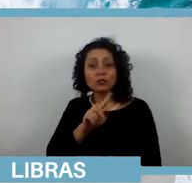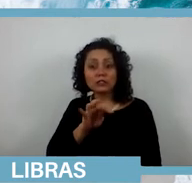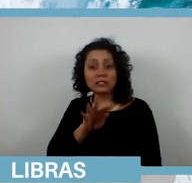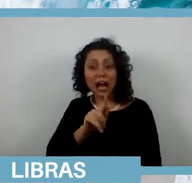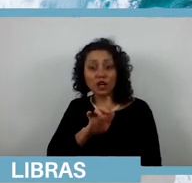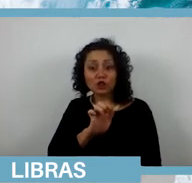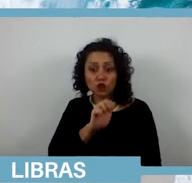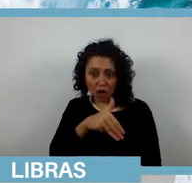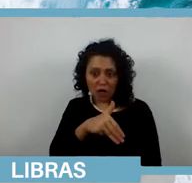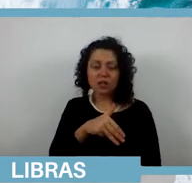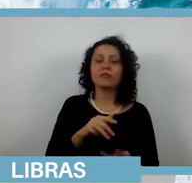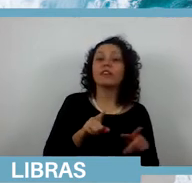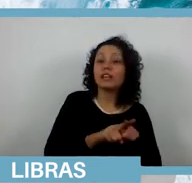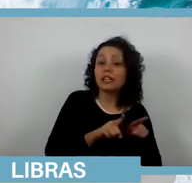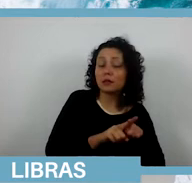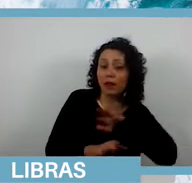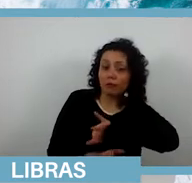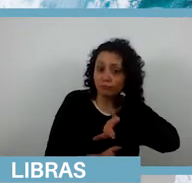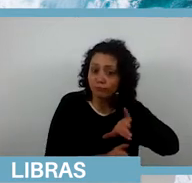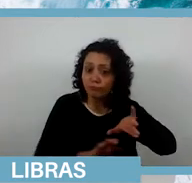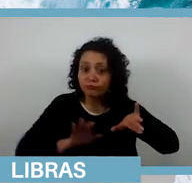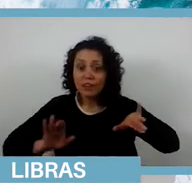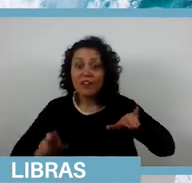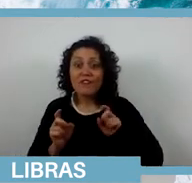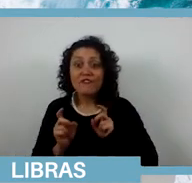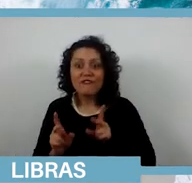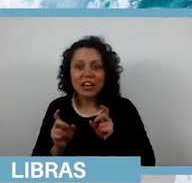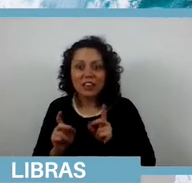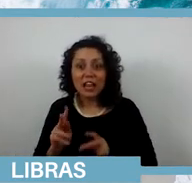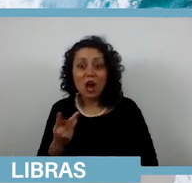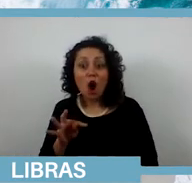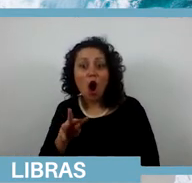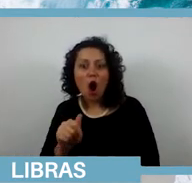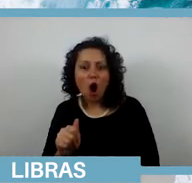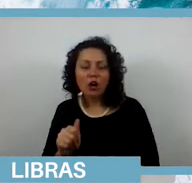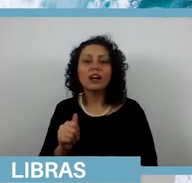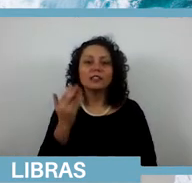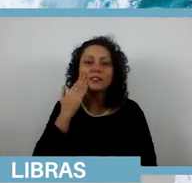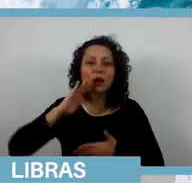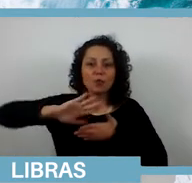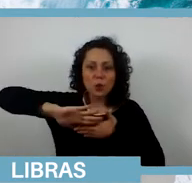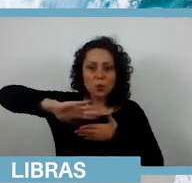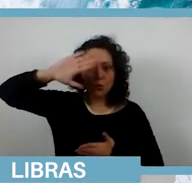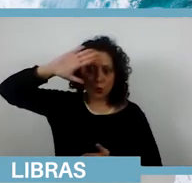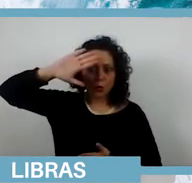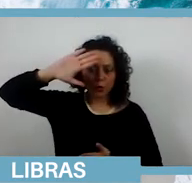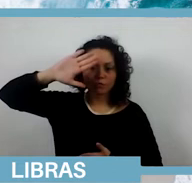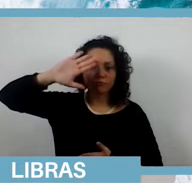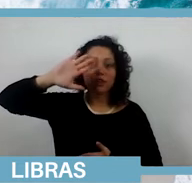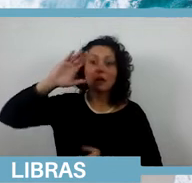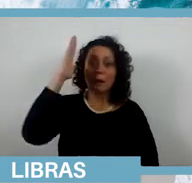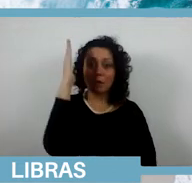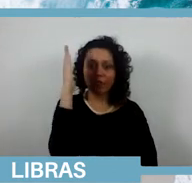vender, eu comecei a fazer a composteiras e as hortas. No caso, eu fazia hortas verticais, né? A gente fazia toda a parte de